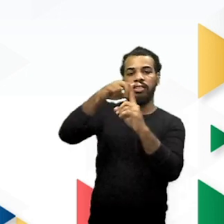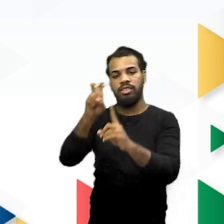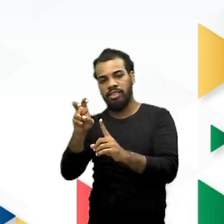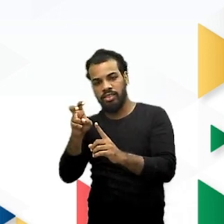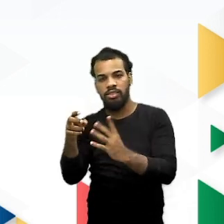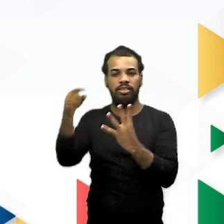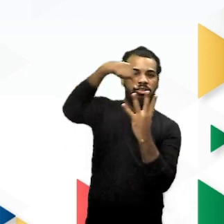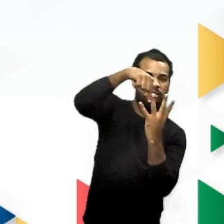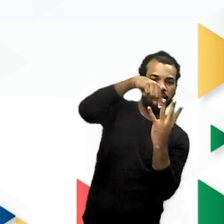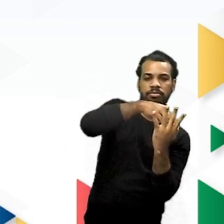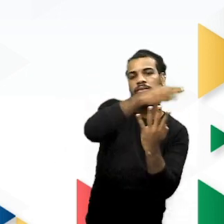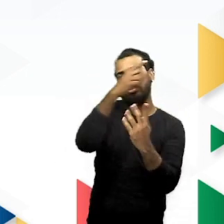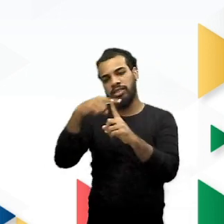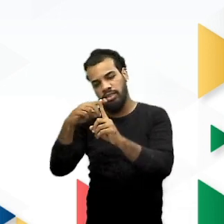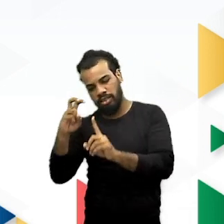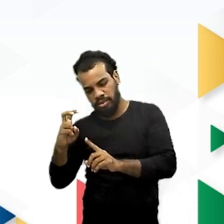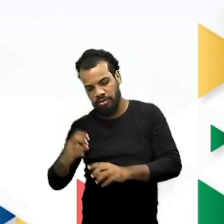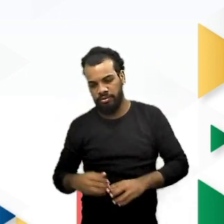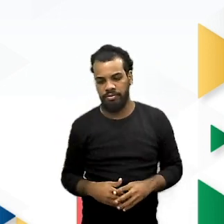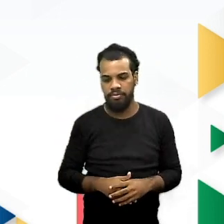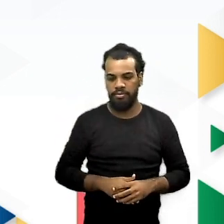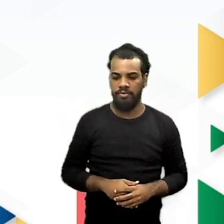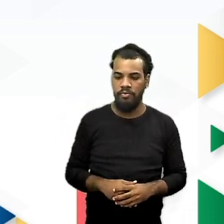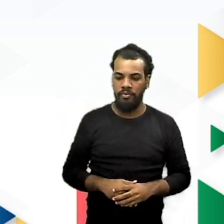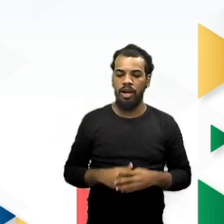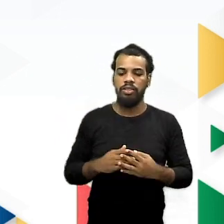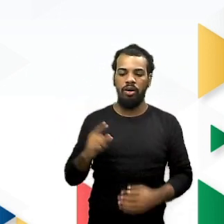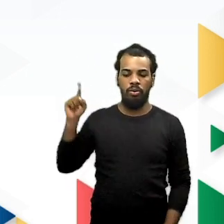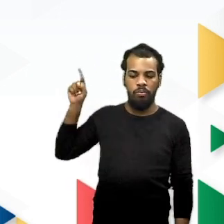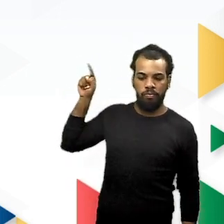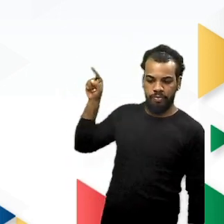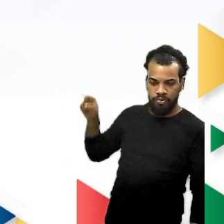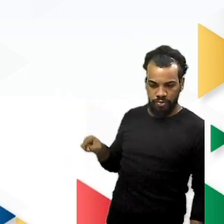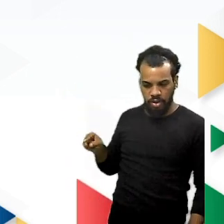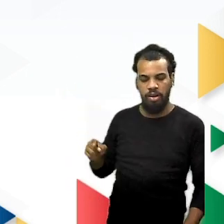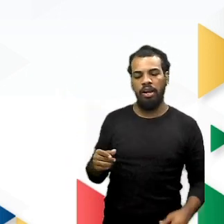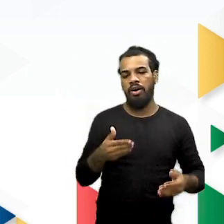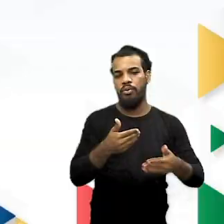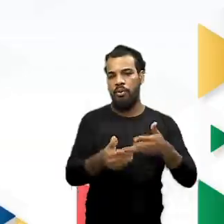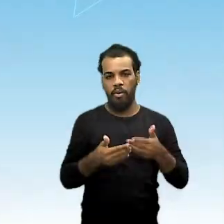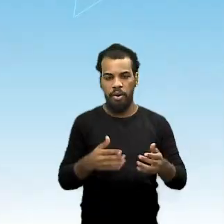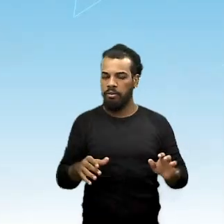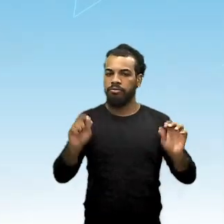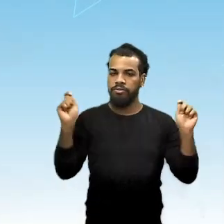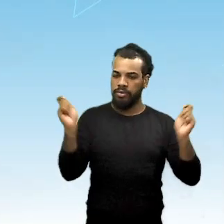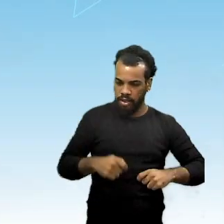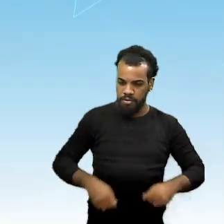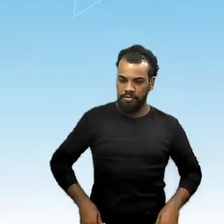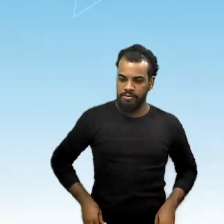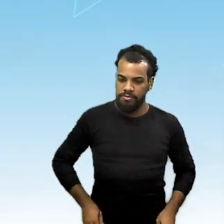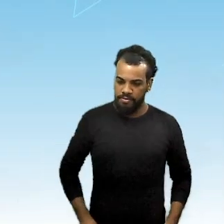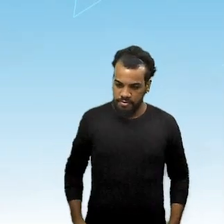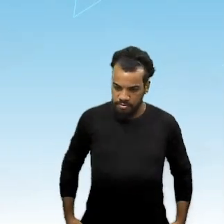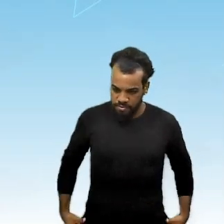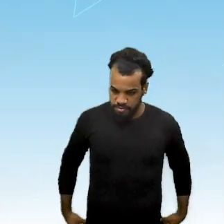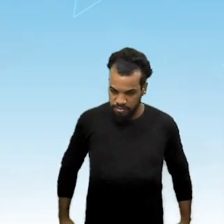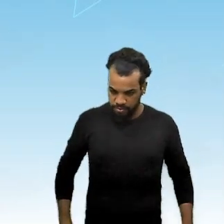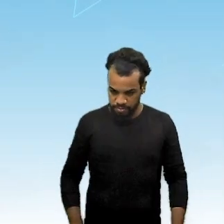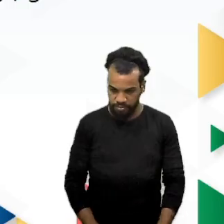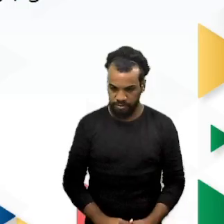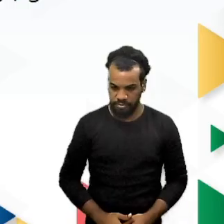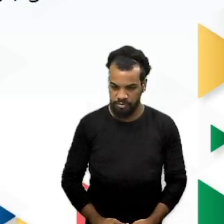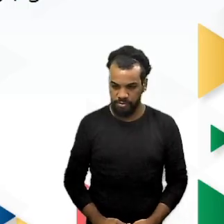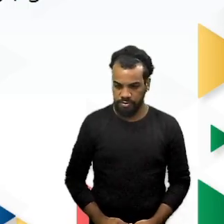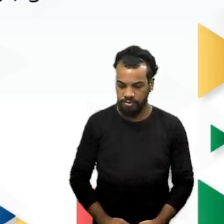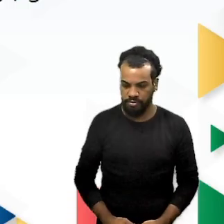iria calcular qualquer uma das relações possíveis. Ok, então, vamos seguir, ó. Sempre vou somar